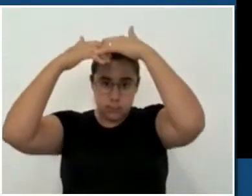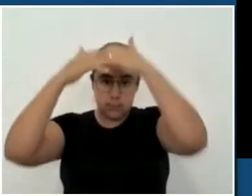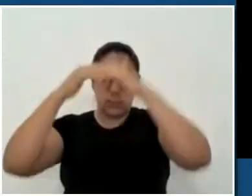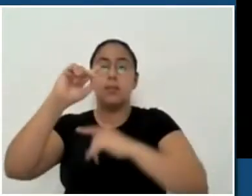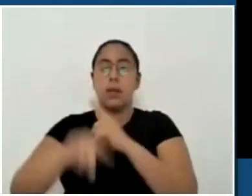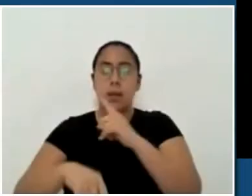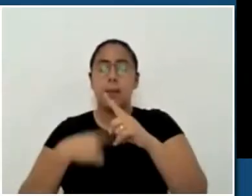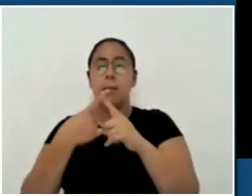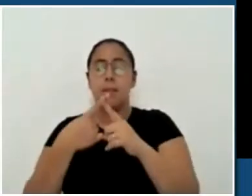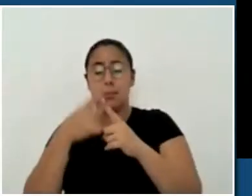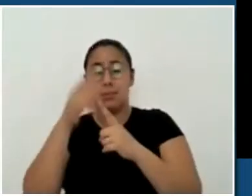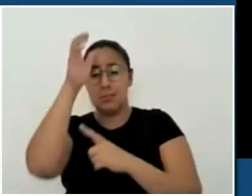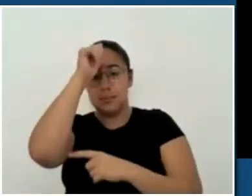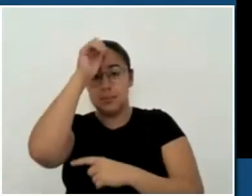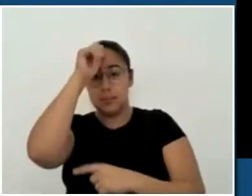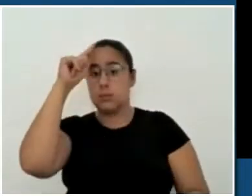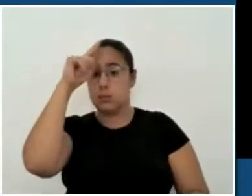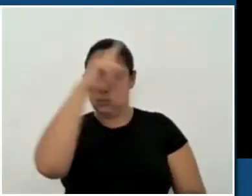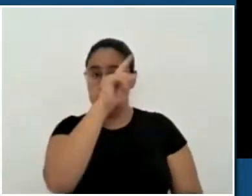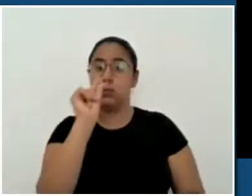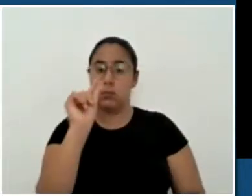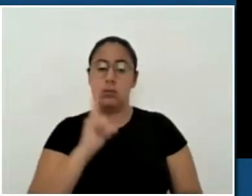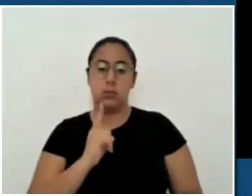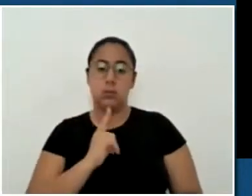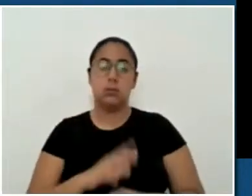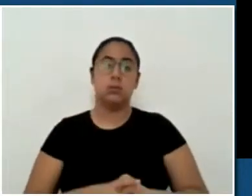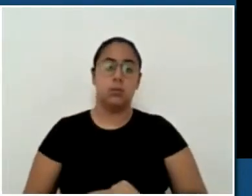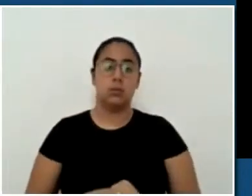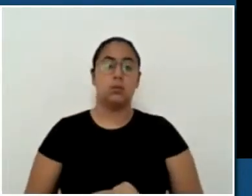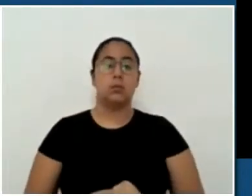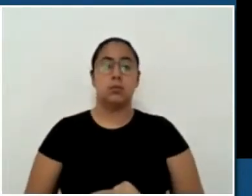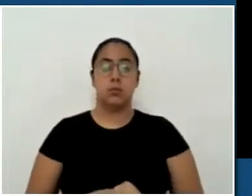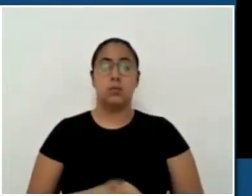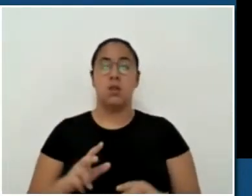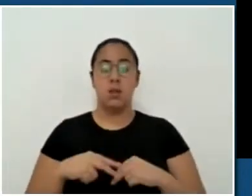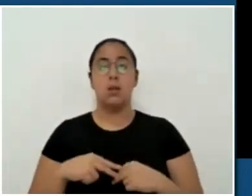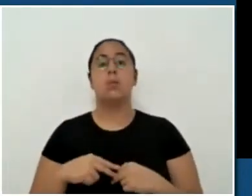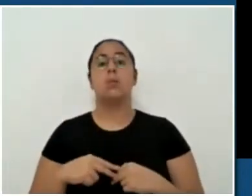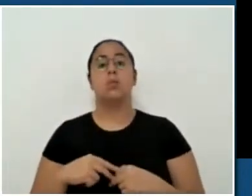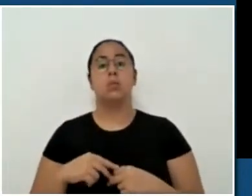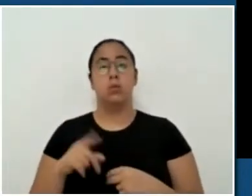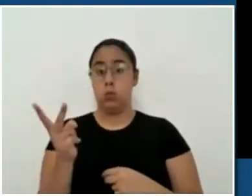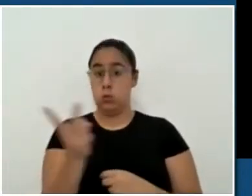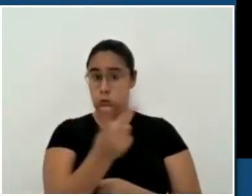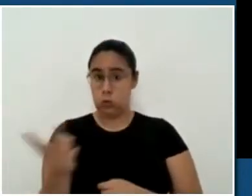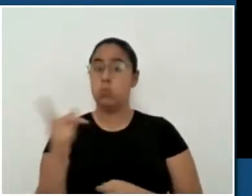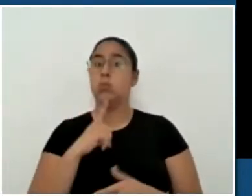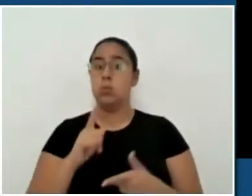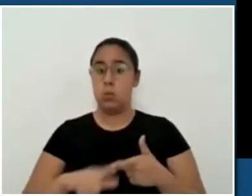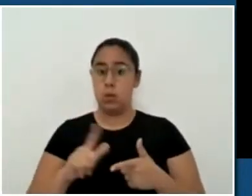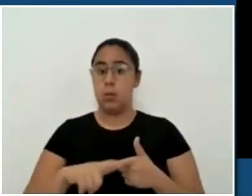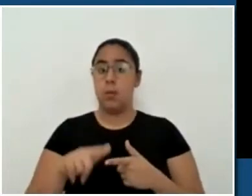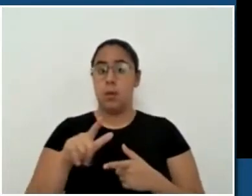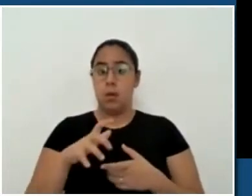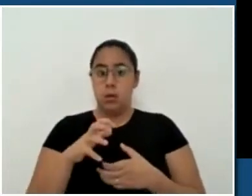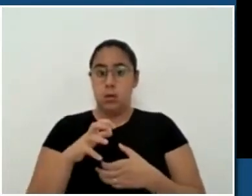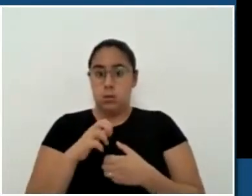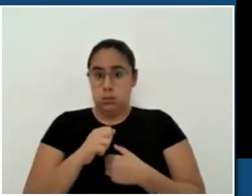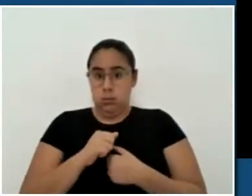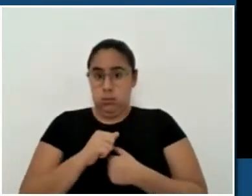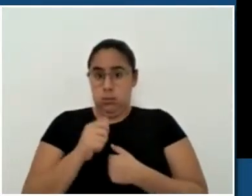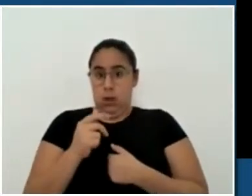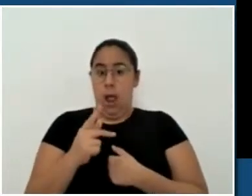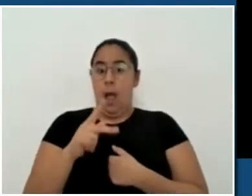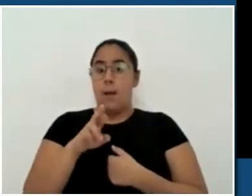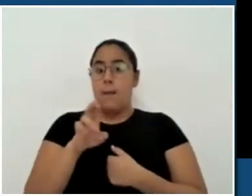aprendizagem. Ainda, então, os dois têm problema de atenção, que é diferente, a gente vai estar falando mais para frente.